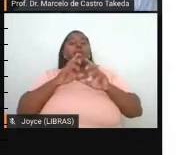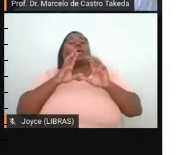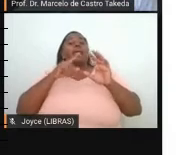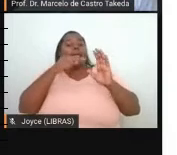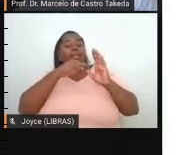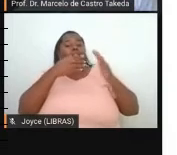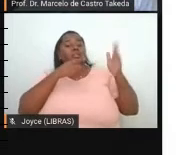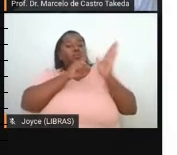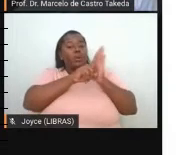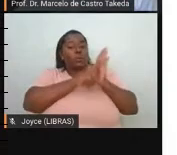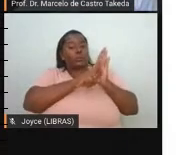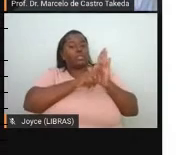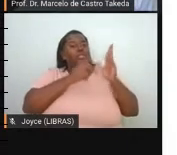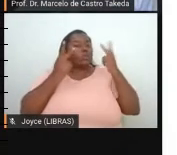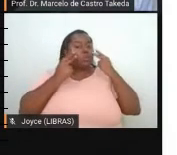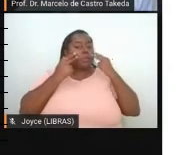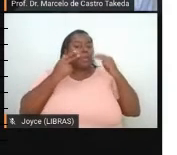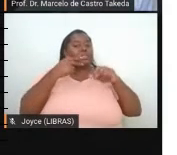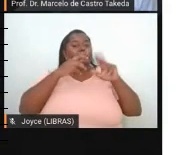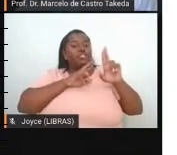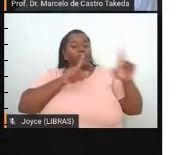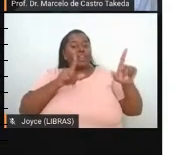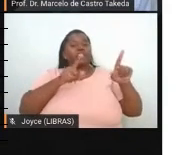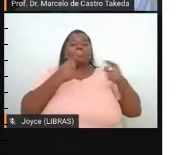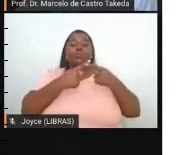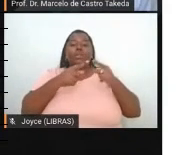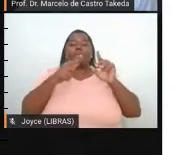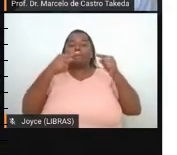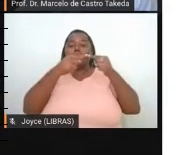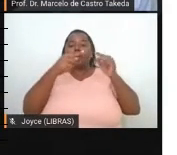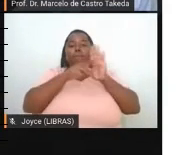questões, normalmente, diferentes.